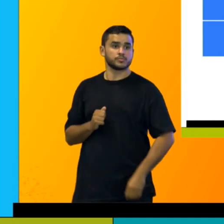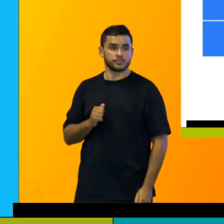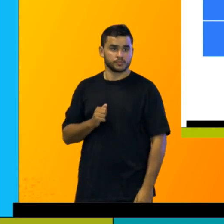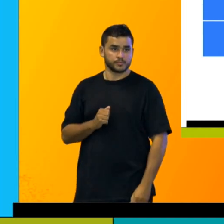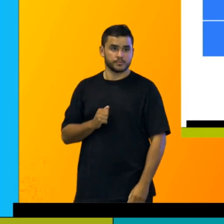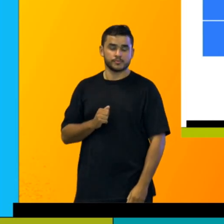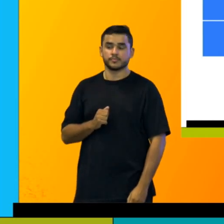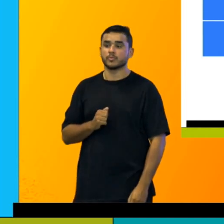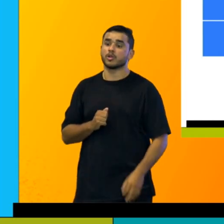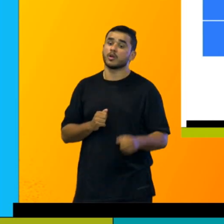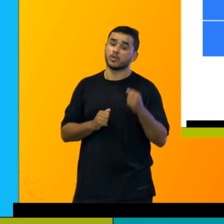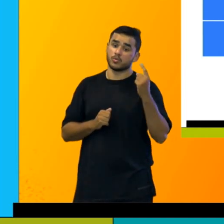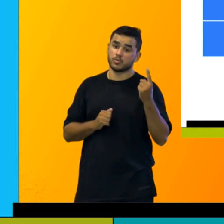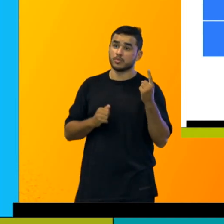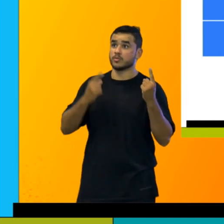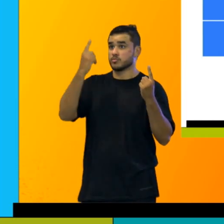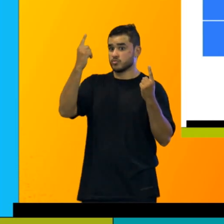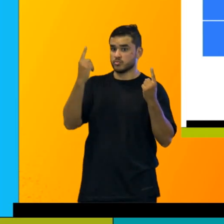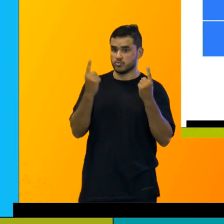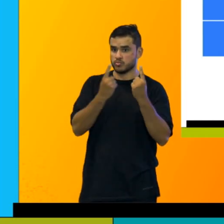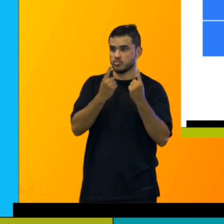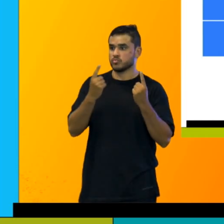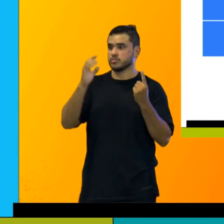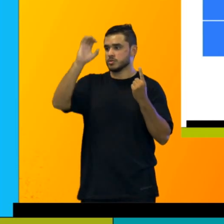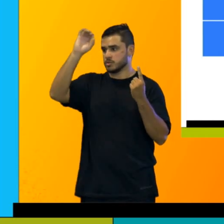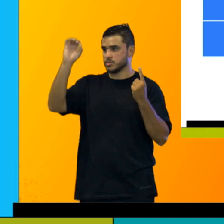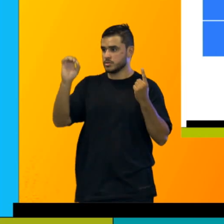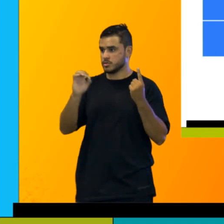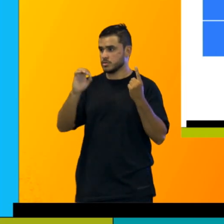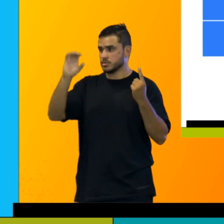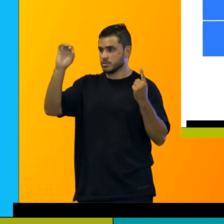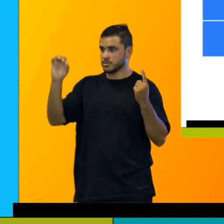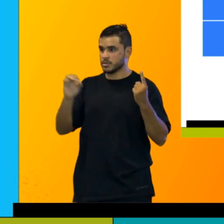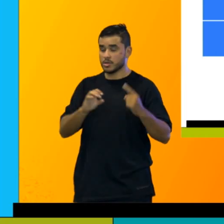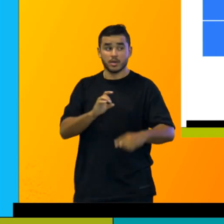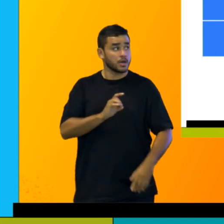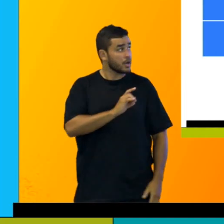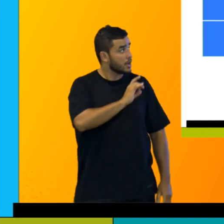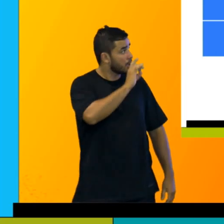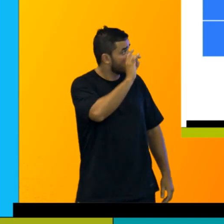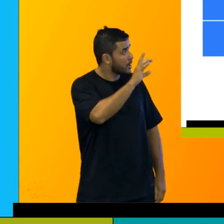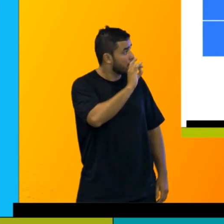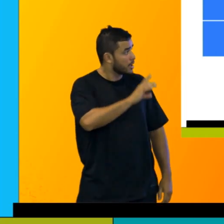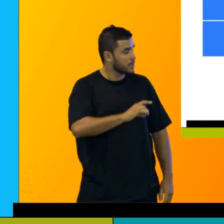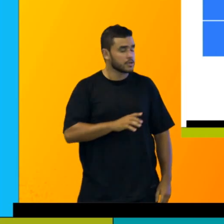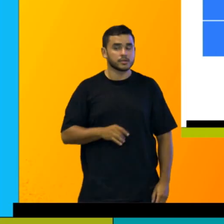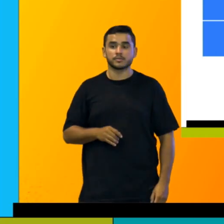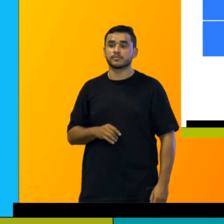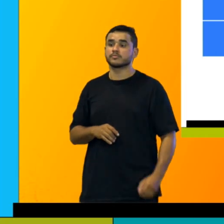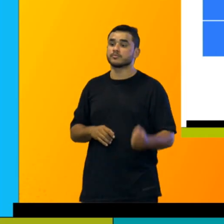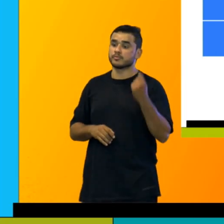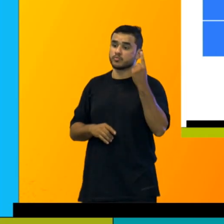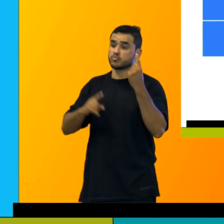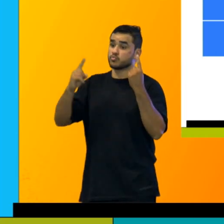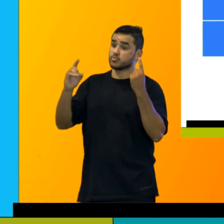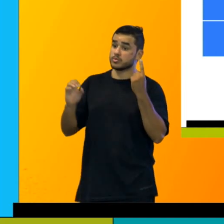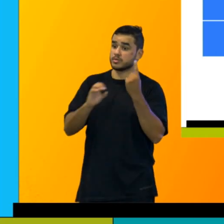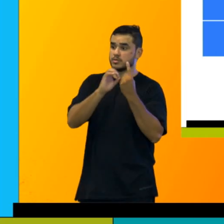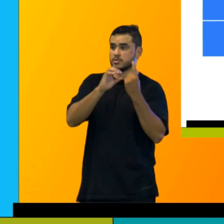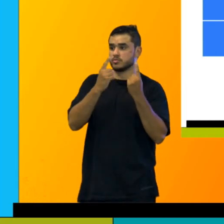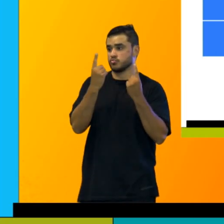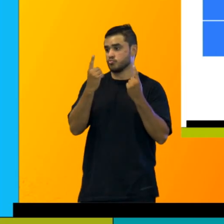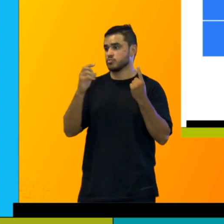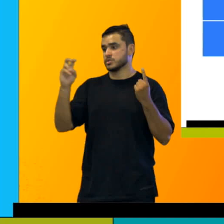o 3. O 100, que é o 100, para ser o 4. 101 é o